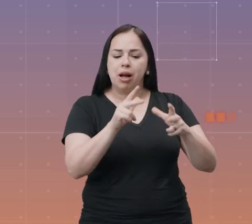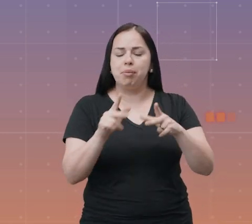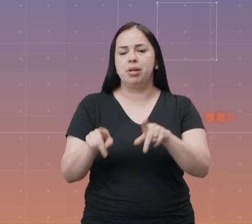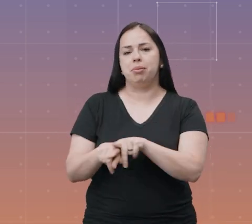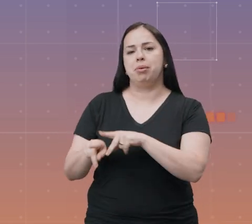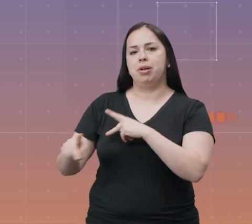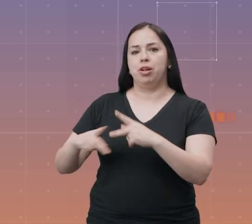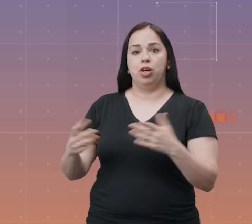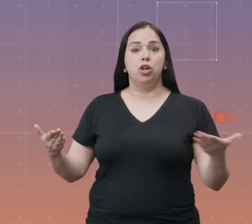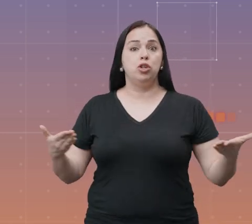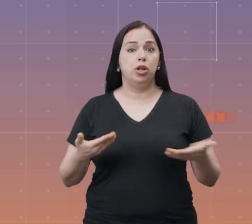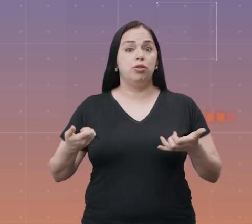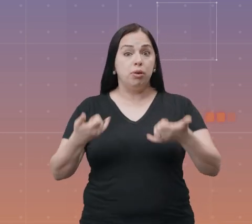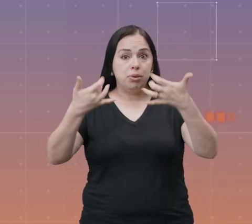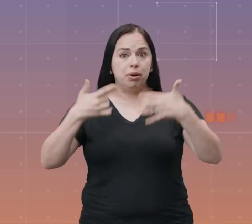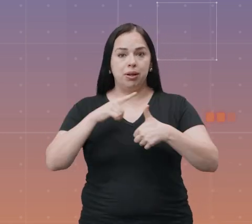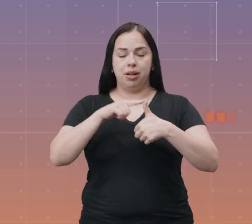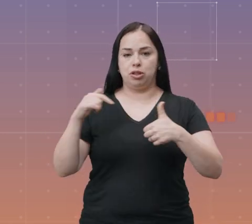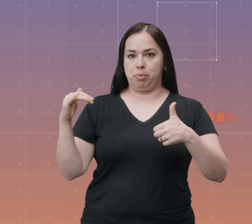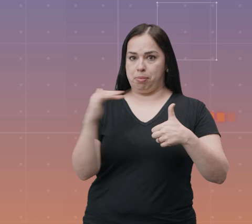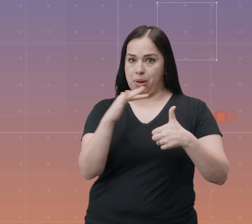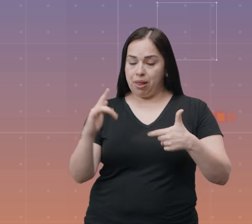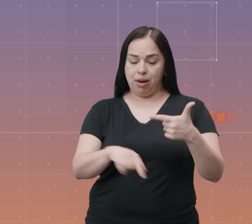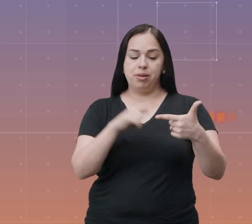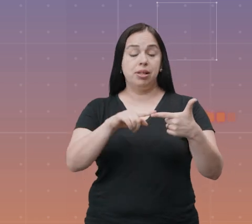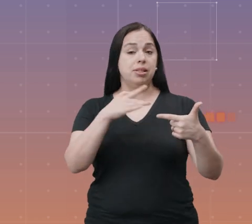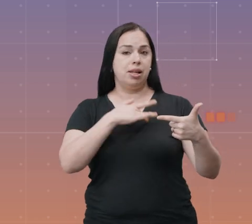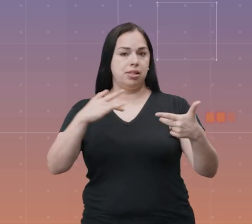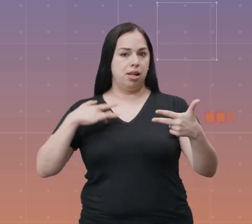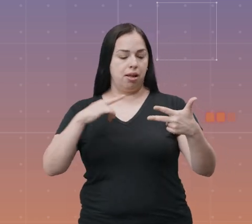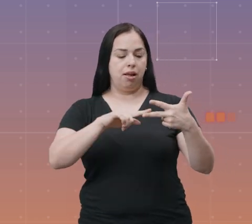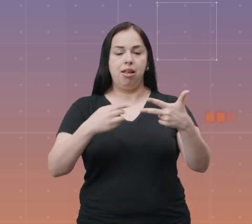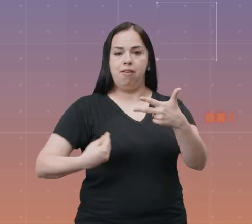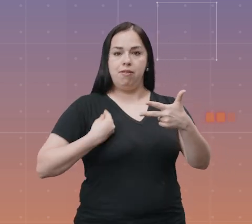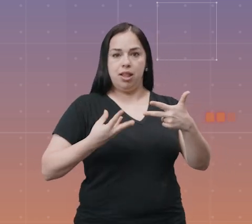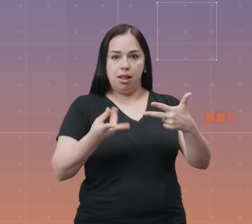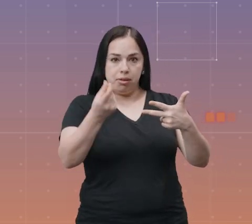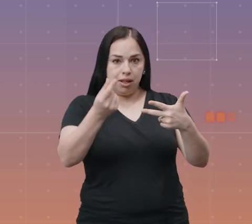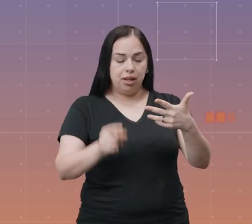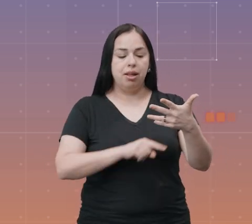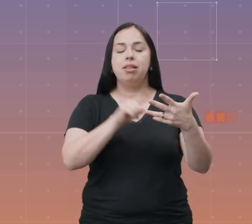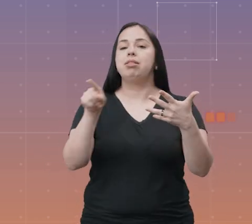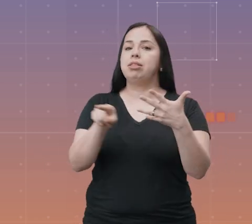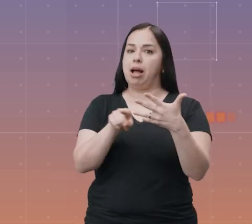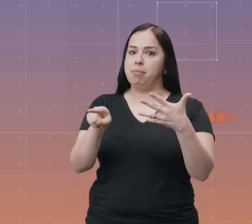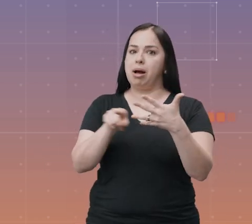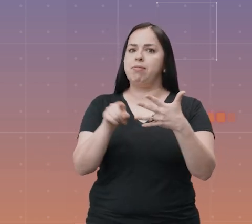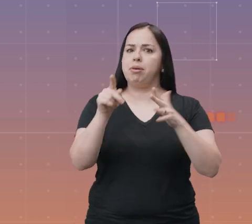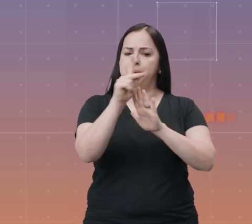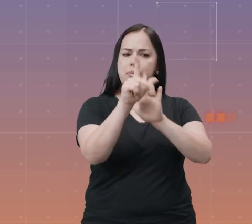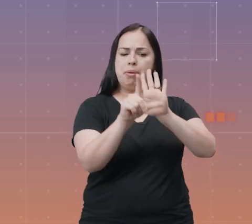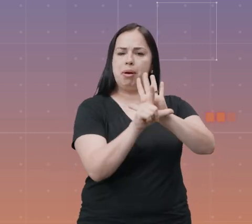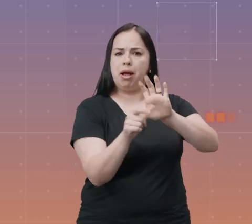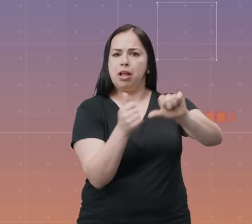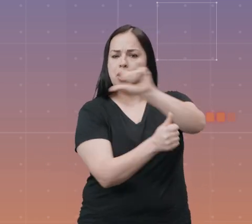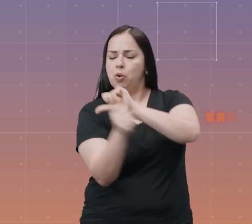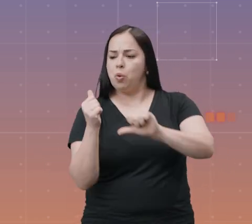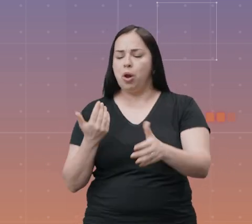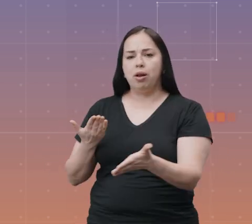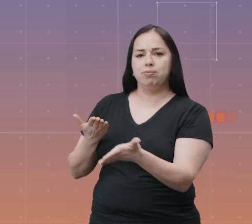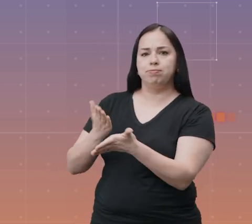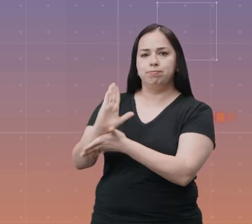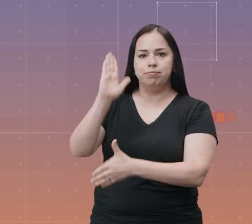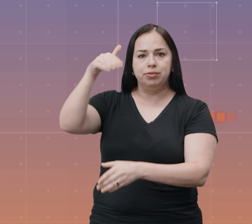cidade. Hoje nós vamos falar sobre mobilidade urbana, saúde e bem-estar, além, claro, de destacar os